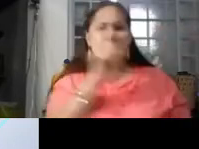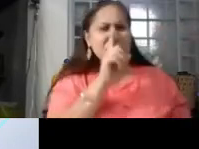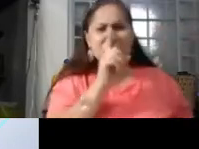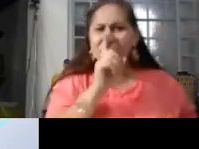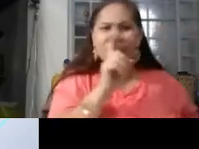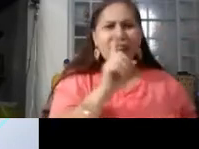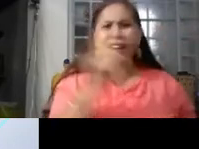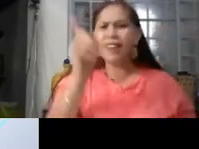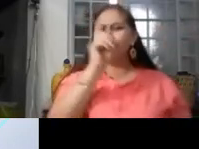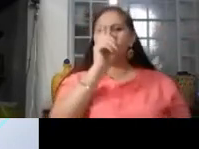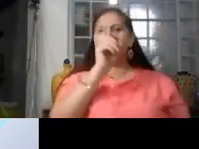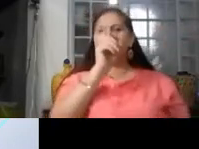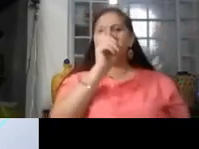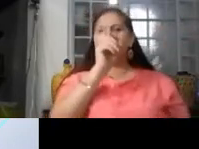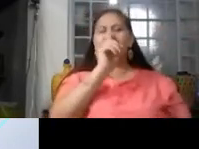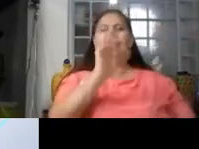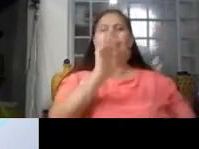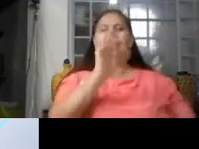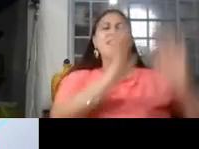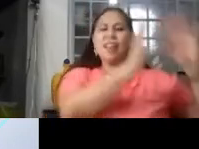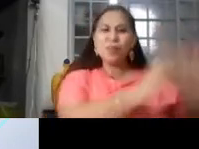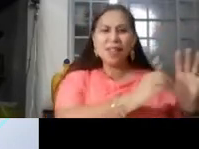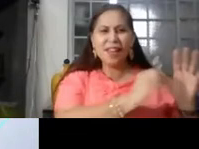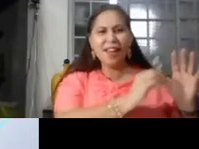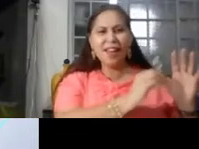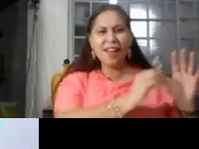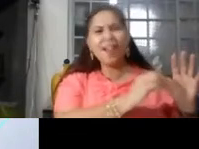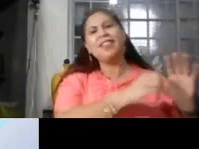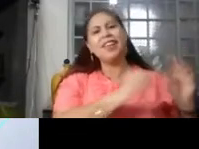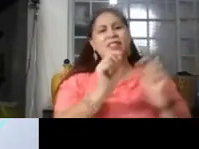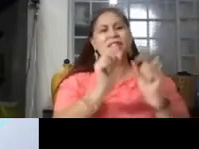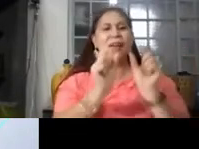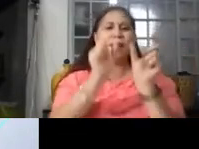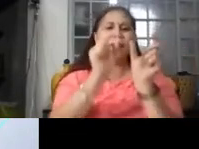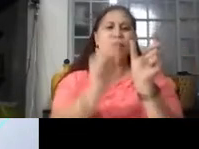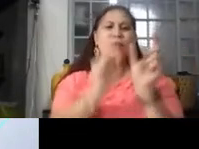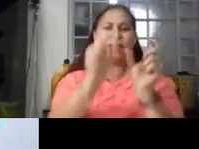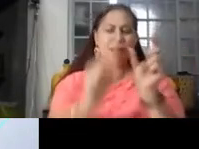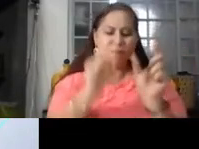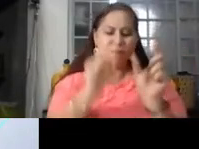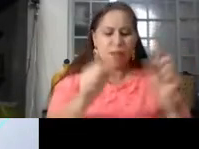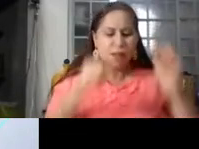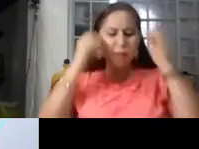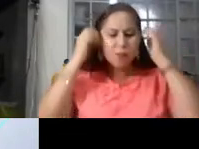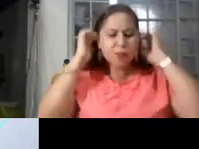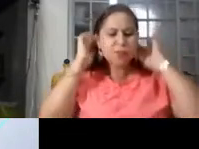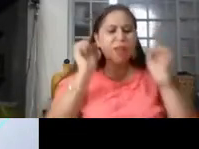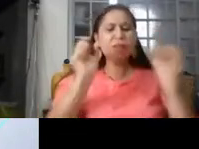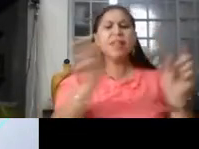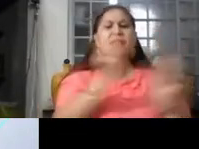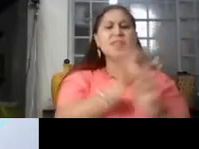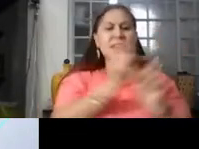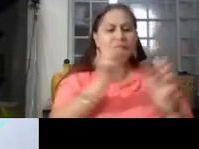tá assistindo, não fale. Na outra aula, né? Que a gente aprendeu no caso da morfologia. Agora